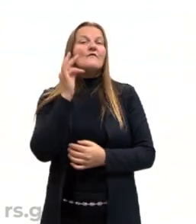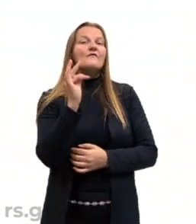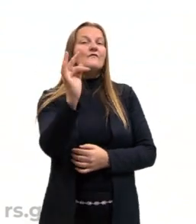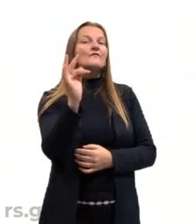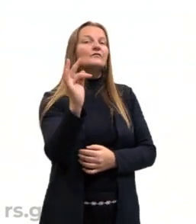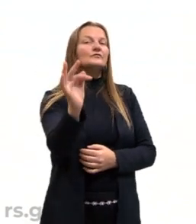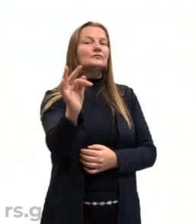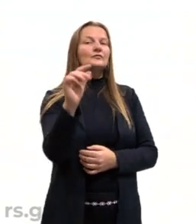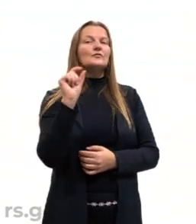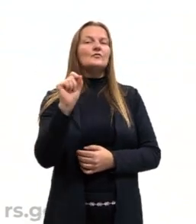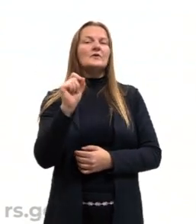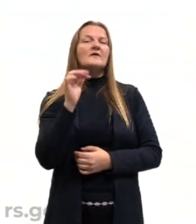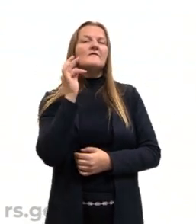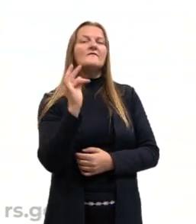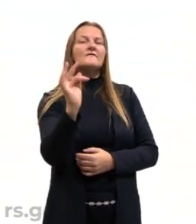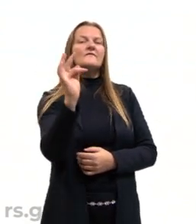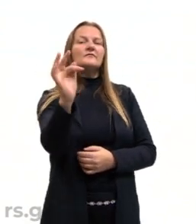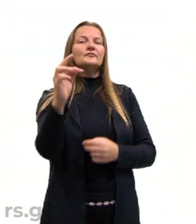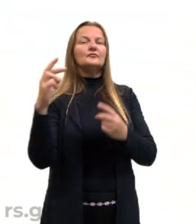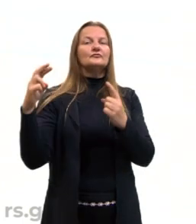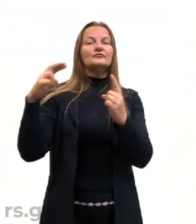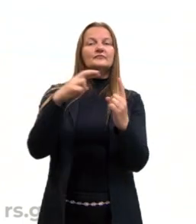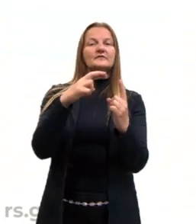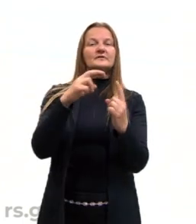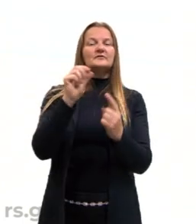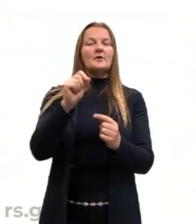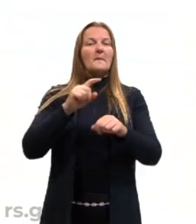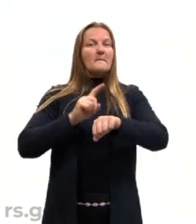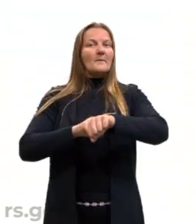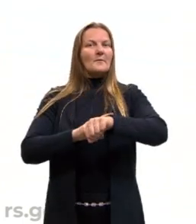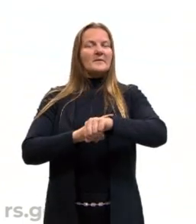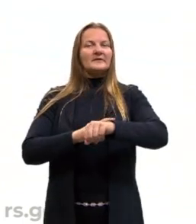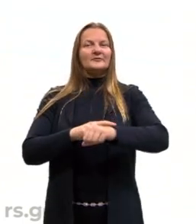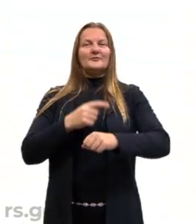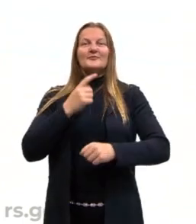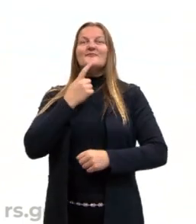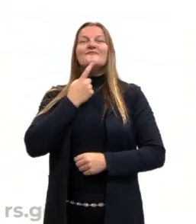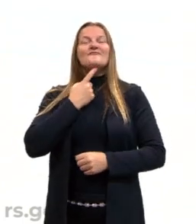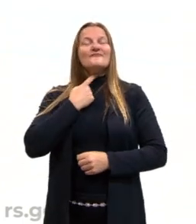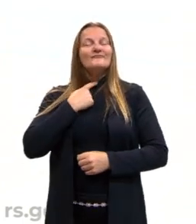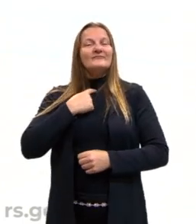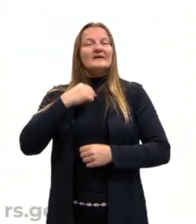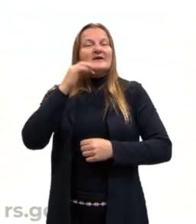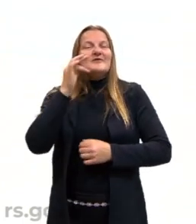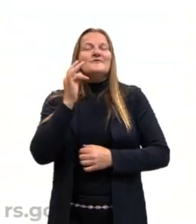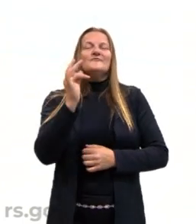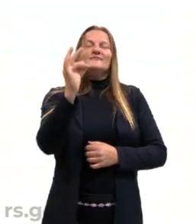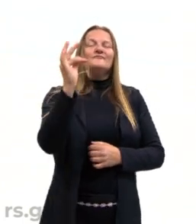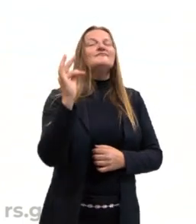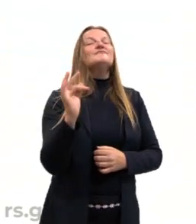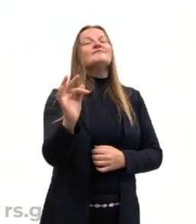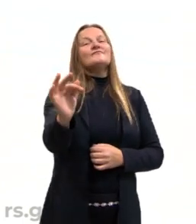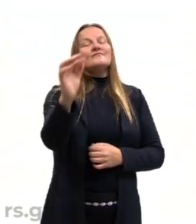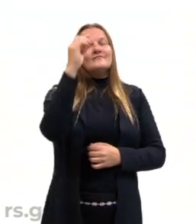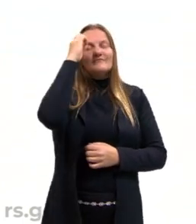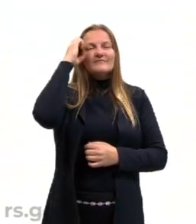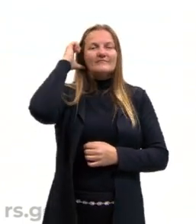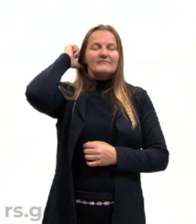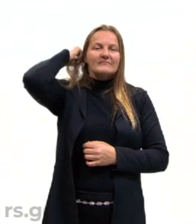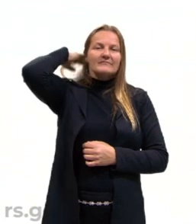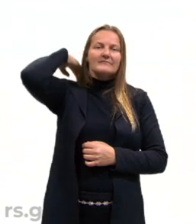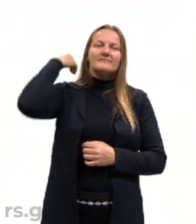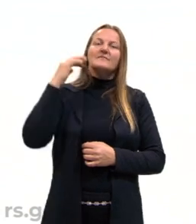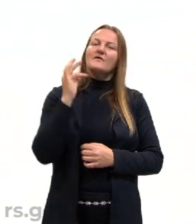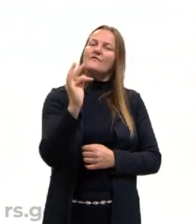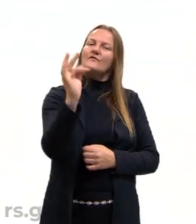Futuro o que que o futuro se refere momento posterior né a ação poster o